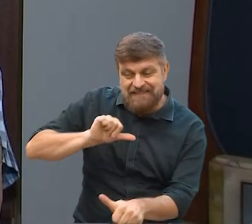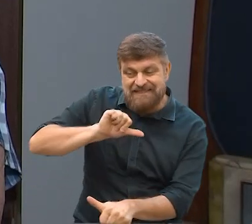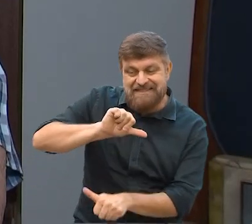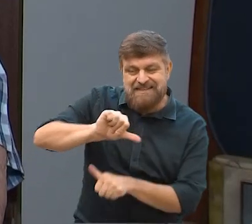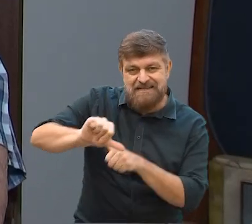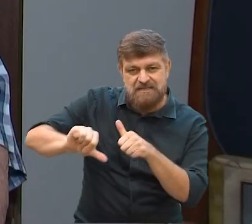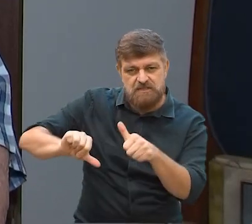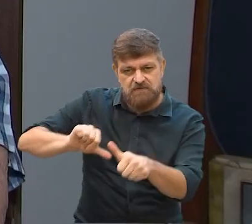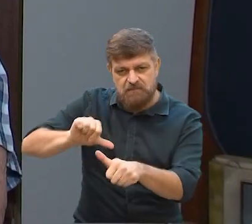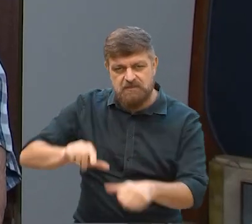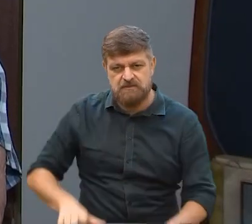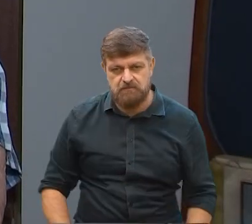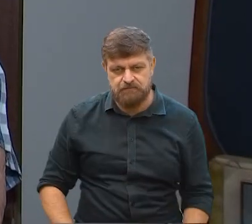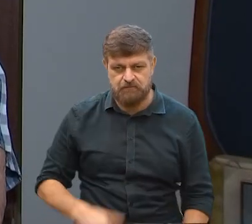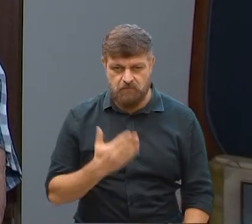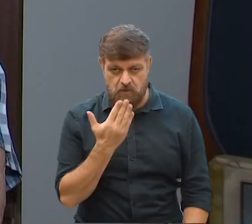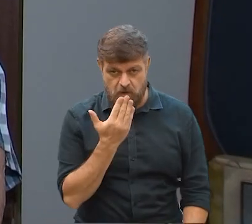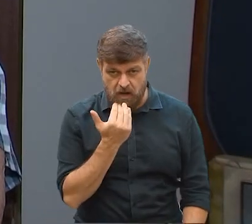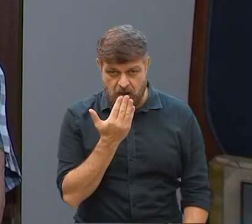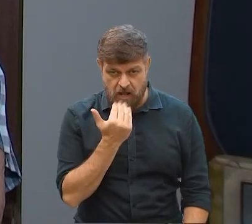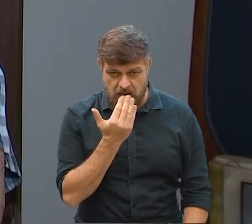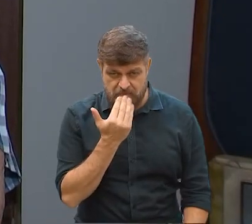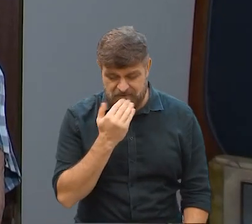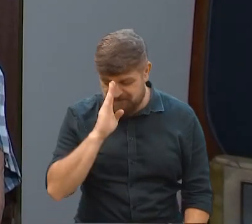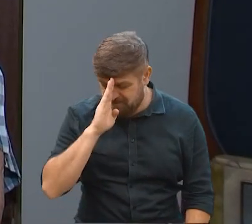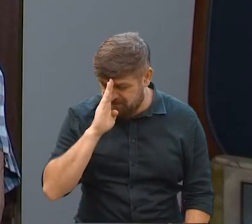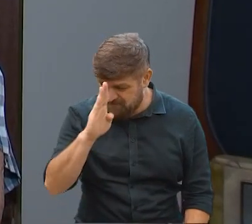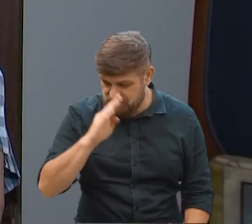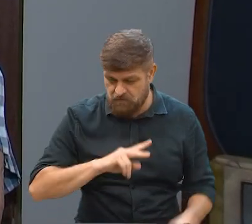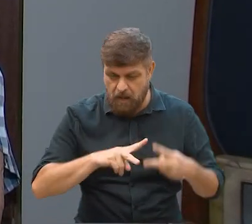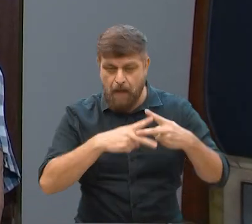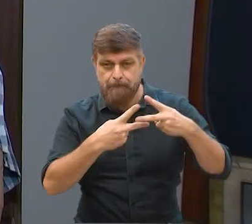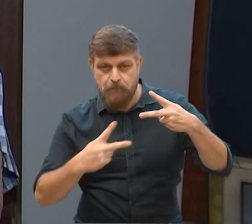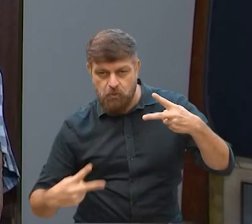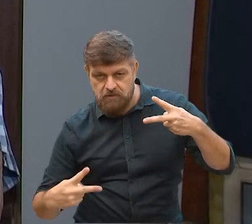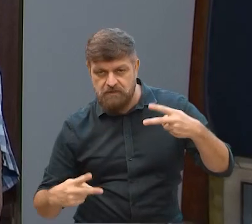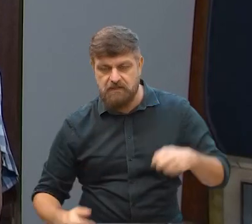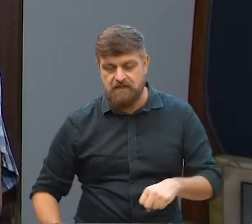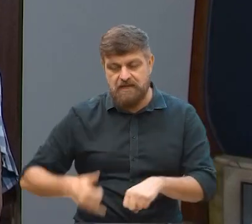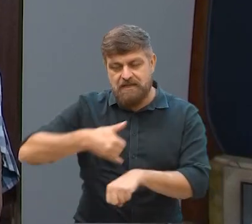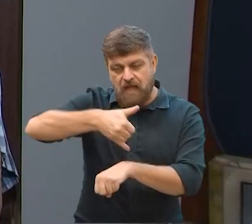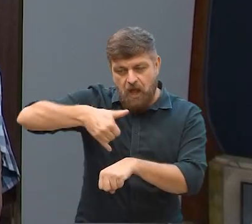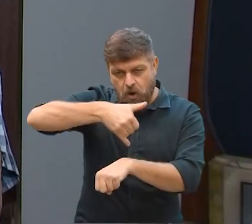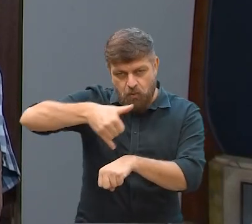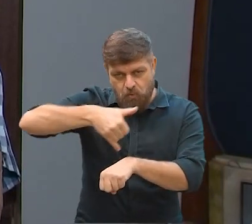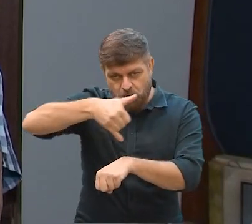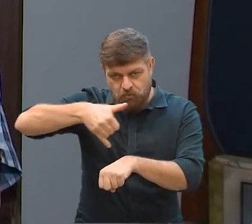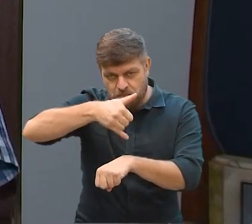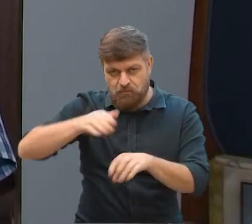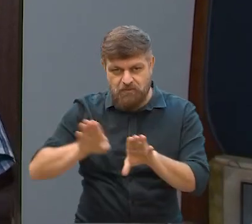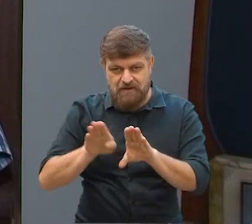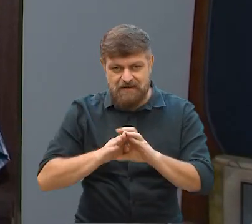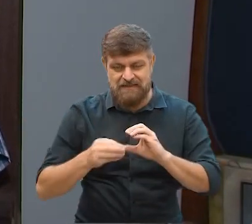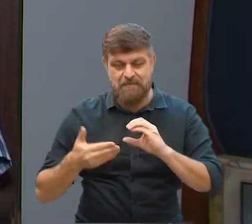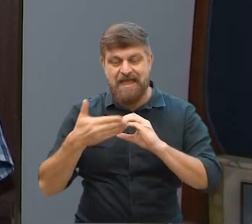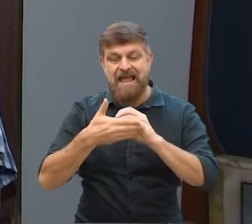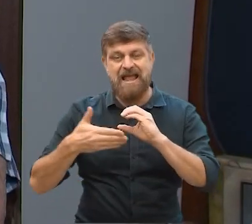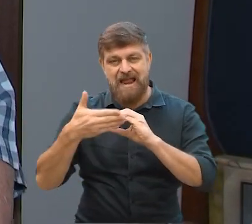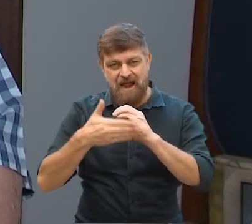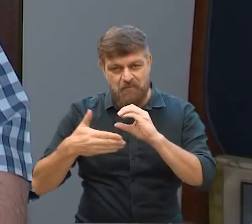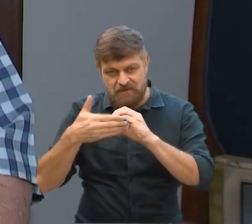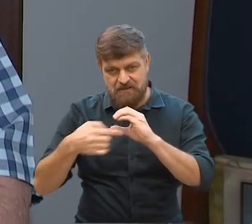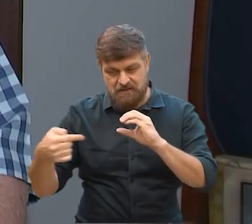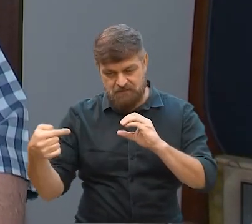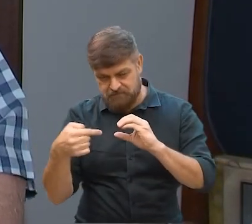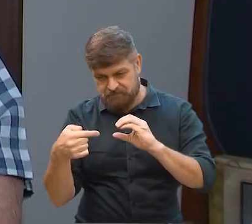transformação. Os alimentos, principalmente proteínas, gorduras, né, carboidratos,